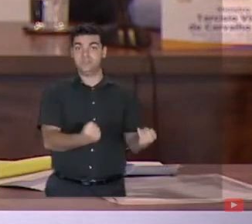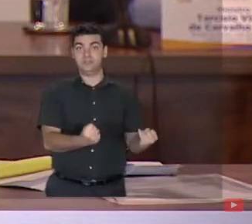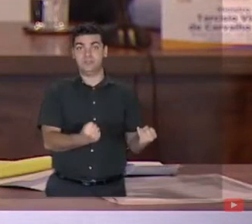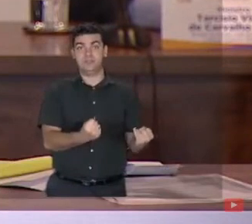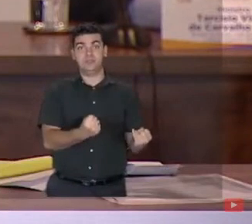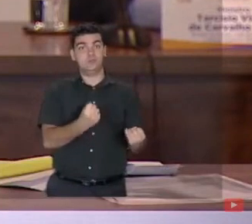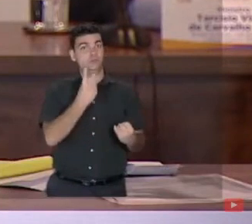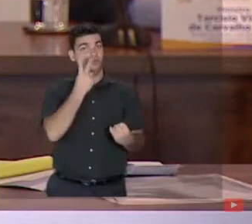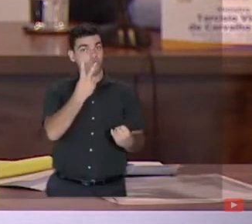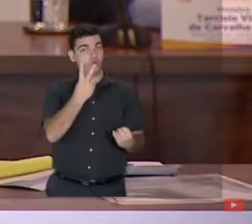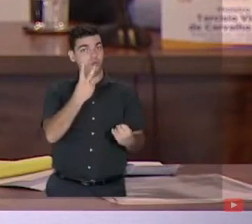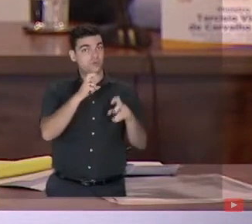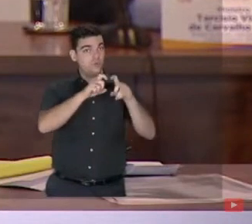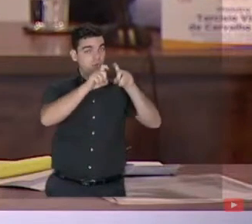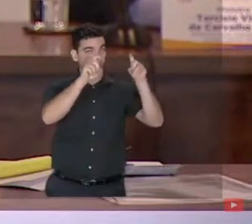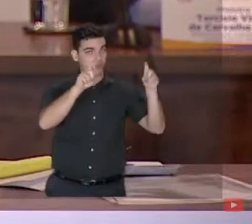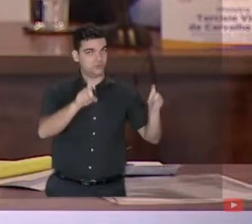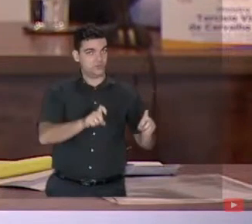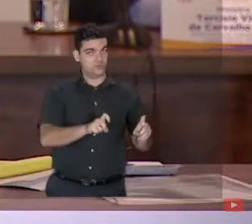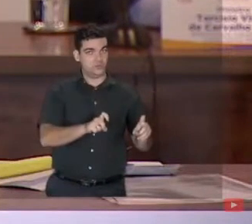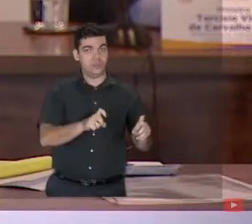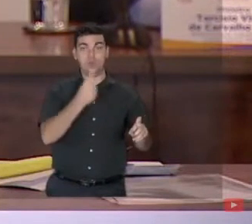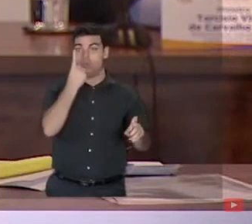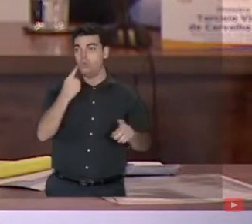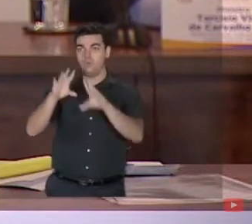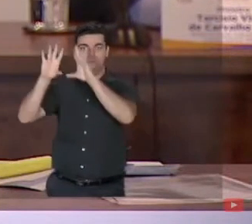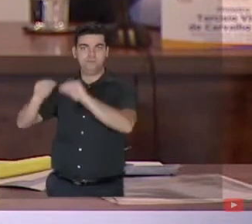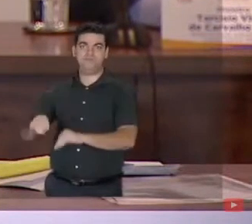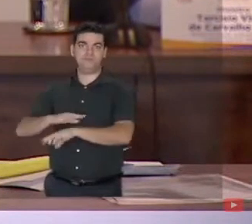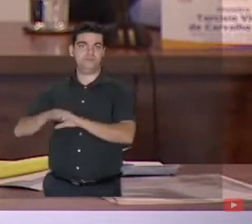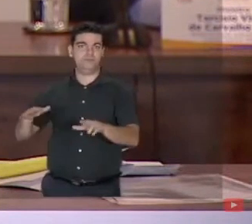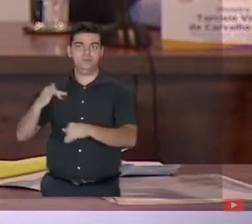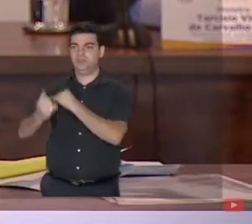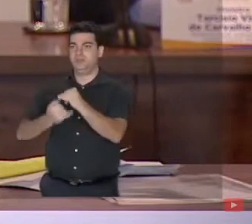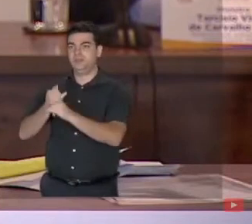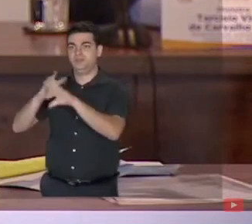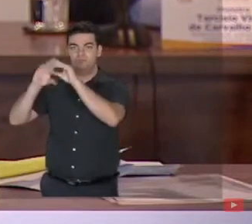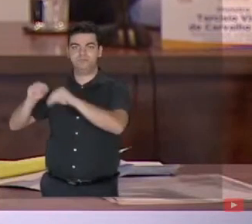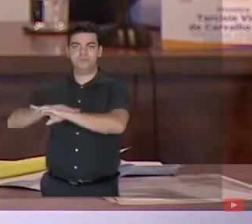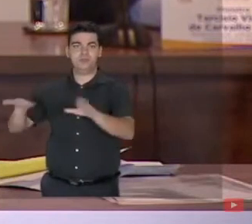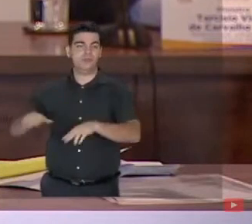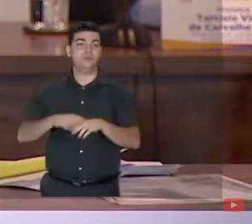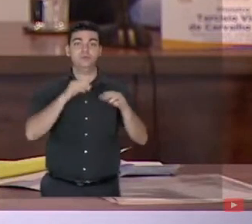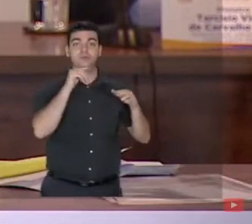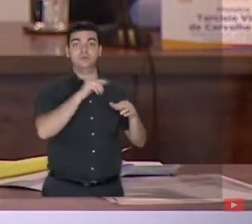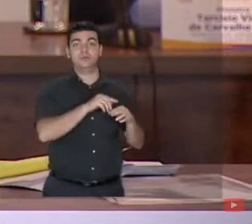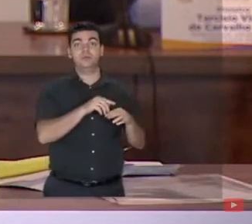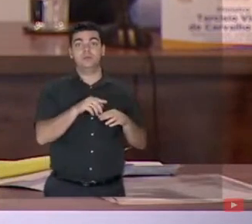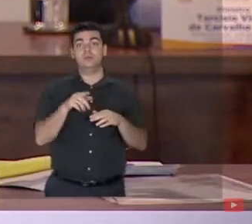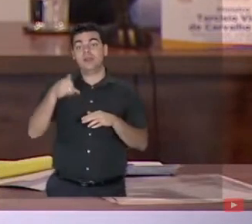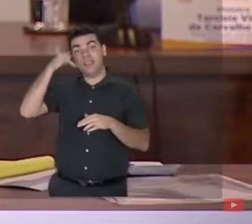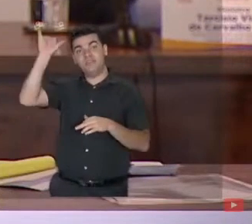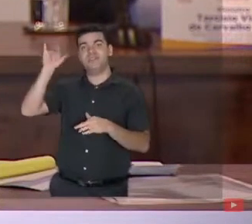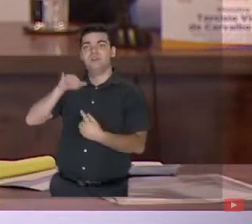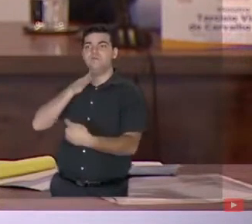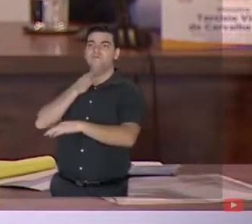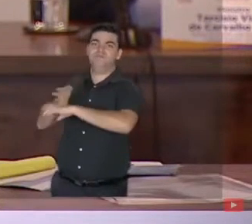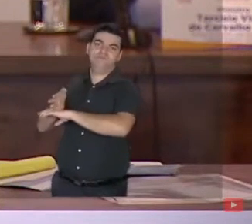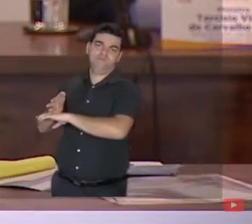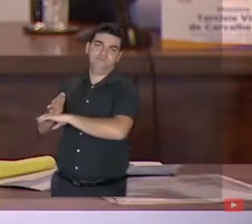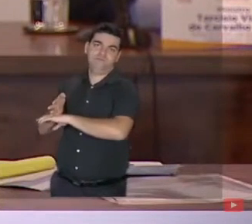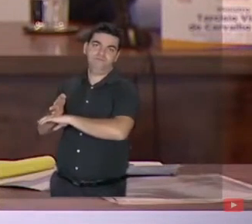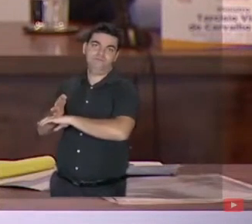dos servidores da rede, fez um backup e desconectou o da rede para que ele ficasse imune a ataques e